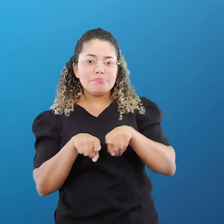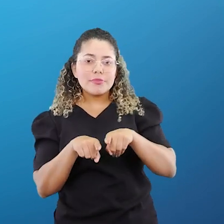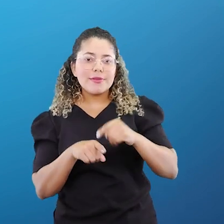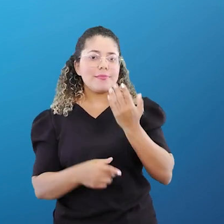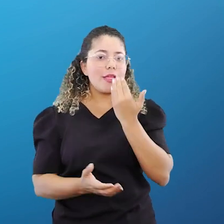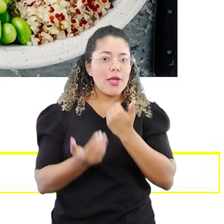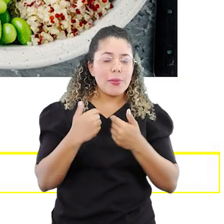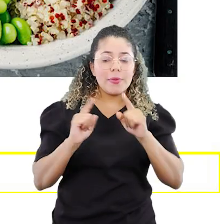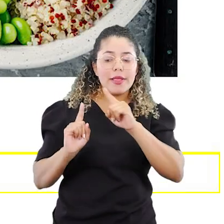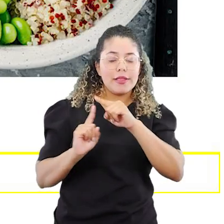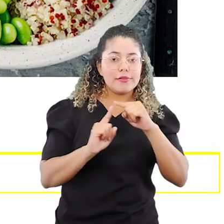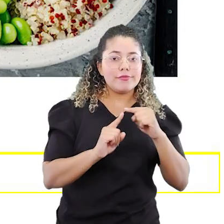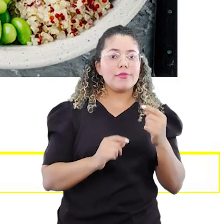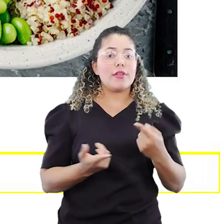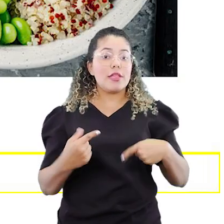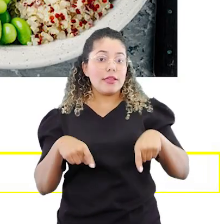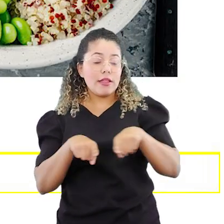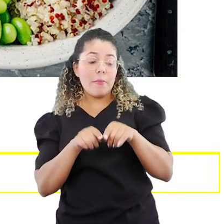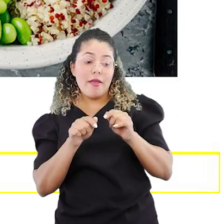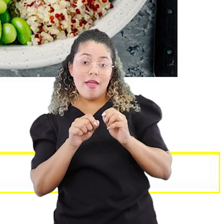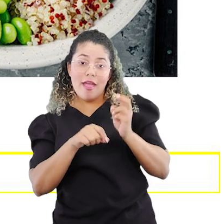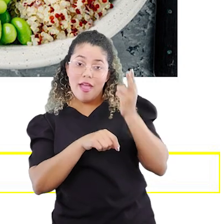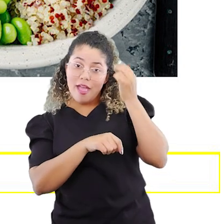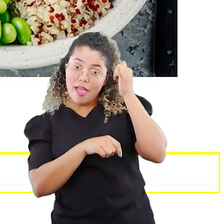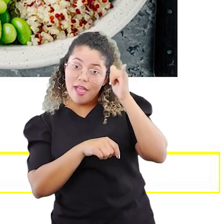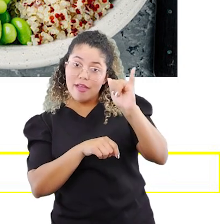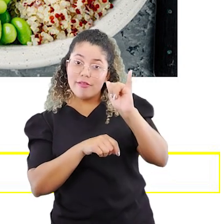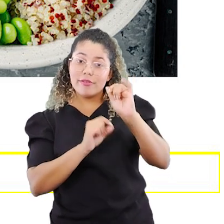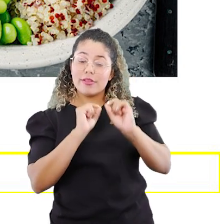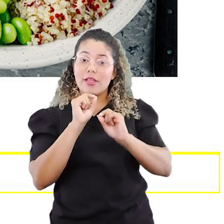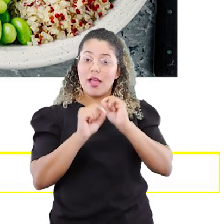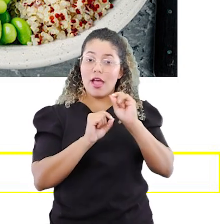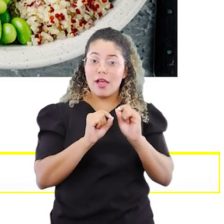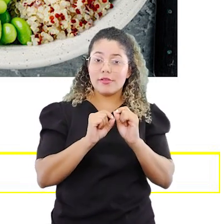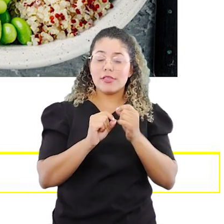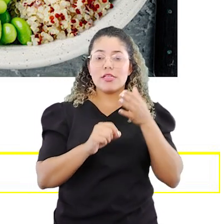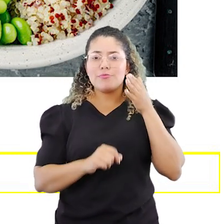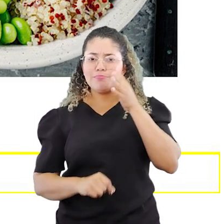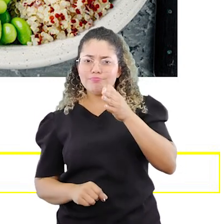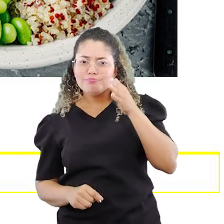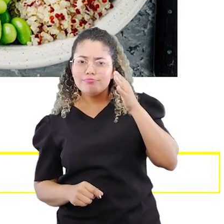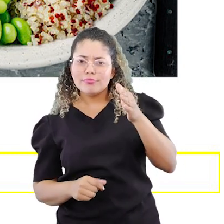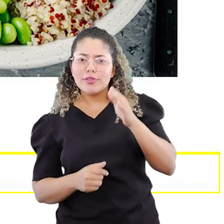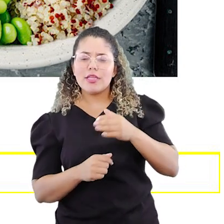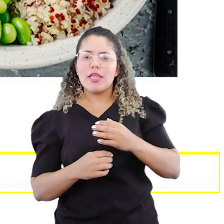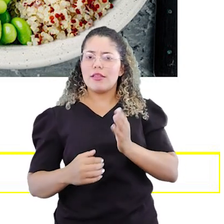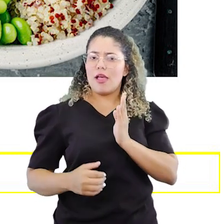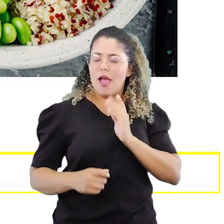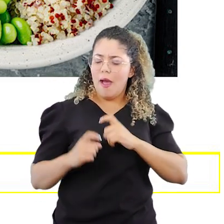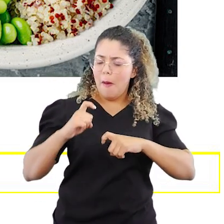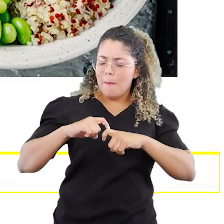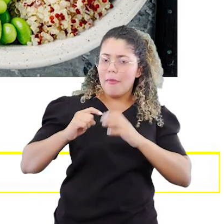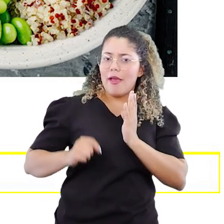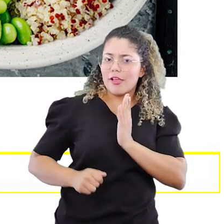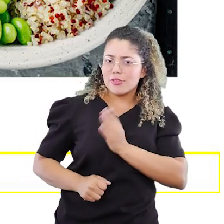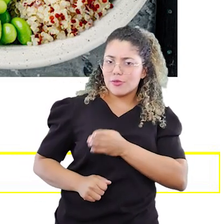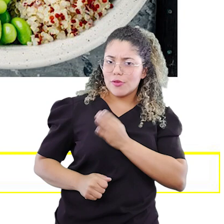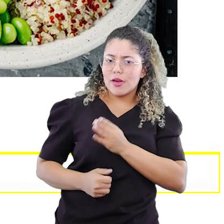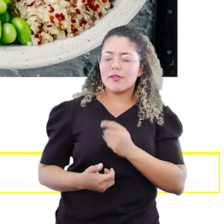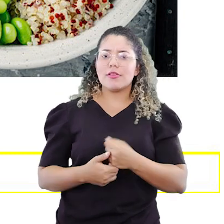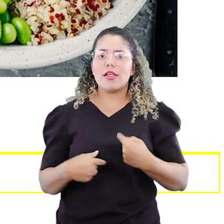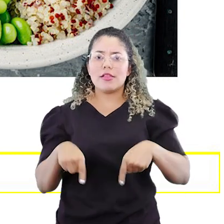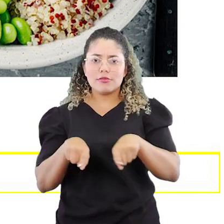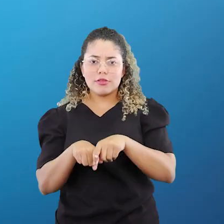de alimentação. É feita também uma prevenção de doença microvascular, com idas frequentes ao cardiologista, aos médicos